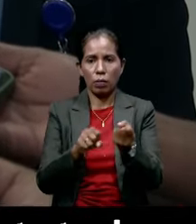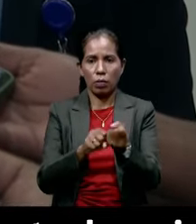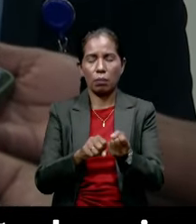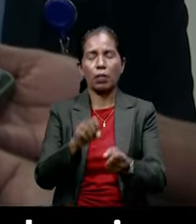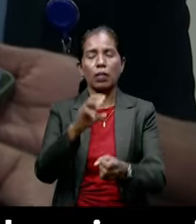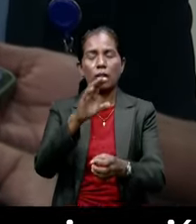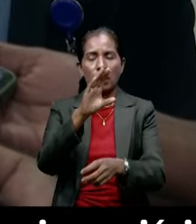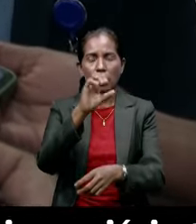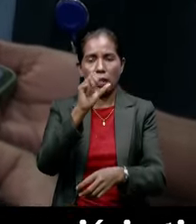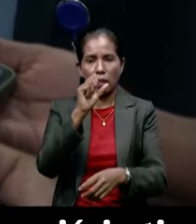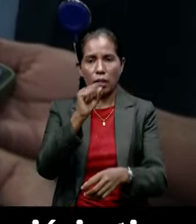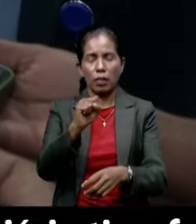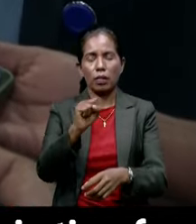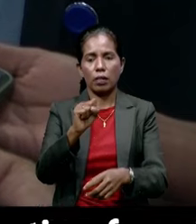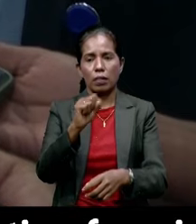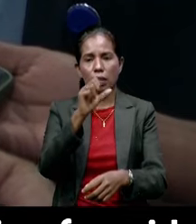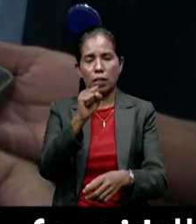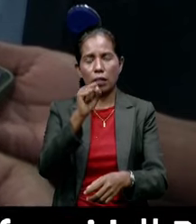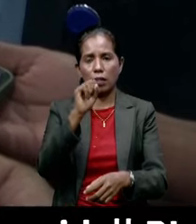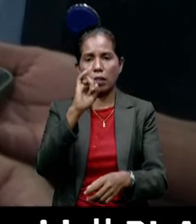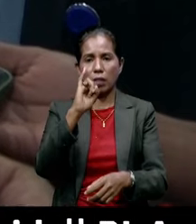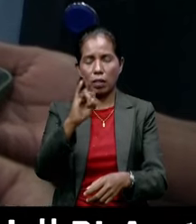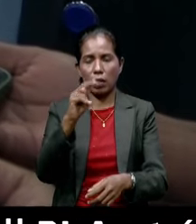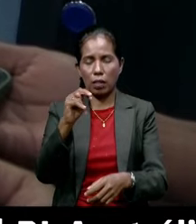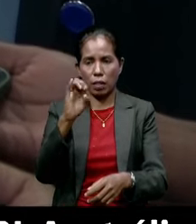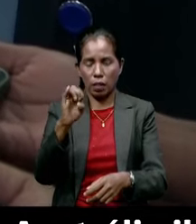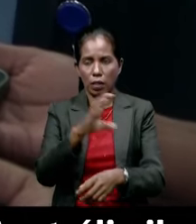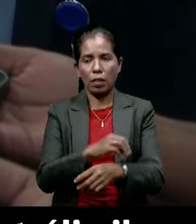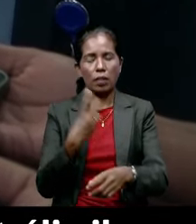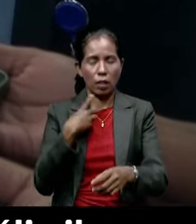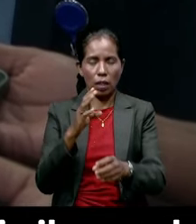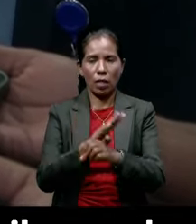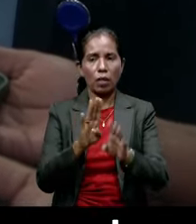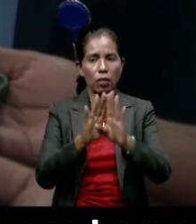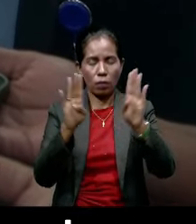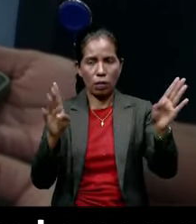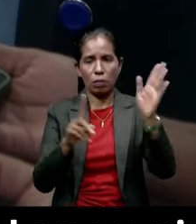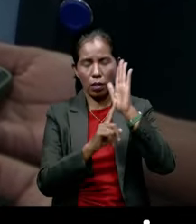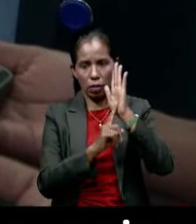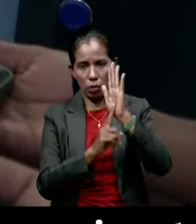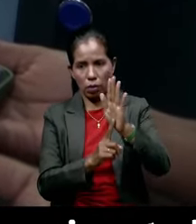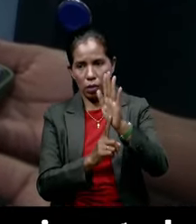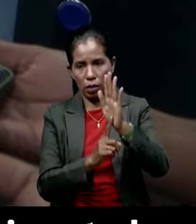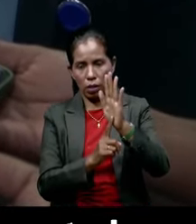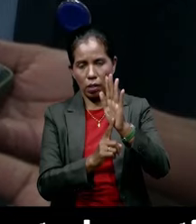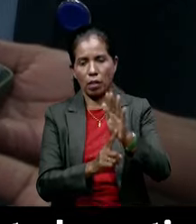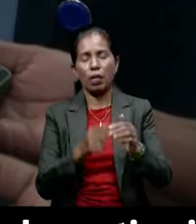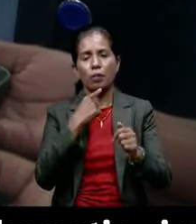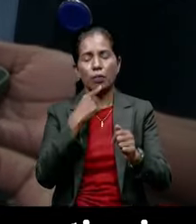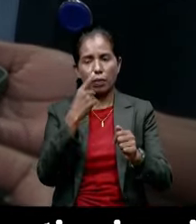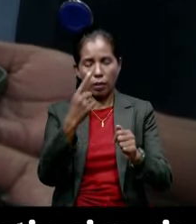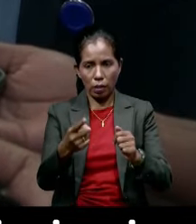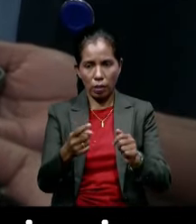social. Tamba ne maka ita wai halo lansamento ida ne hatu hatudu no hatu hatete